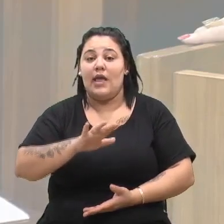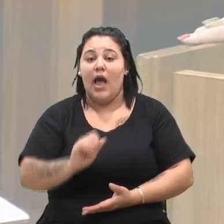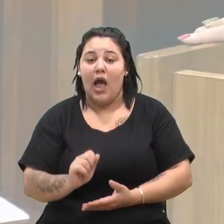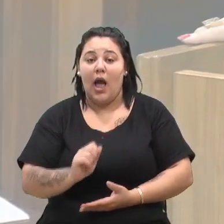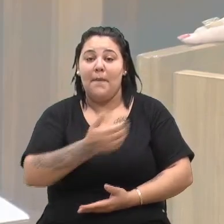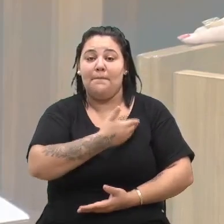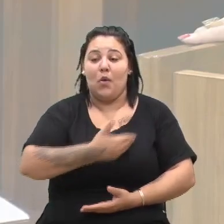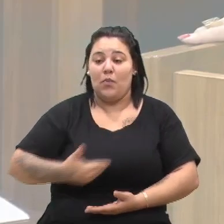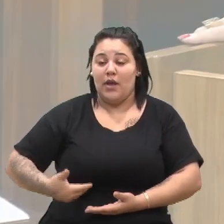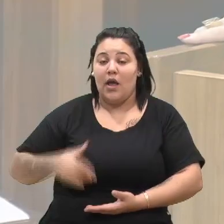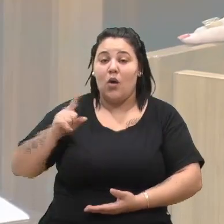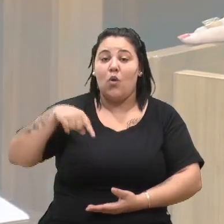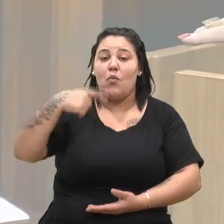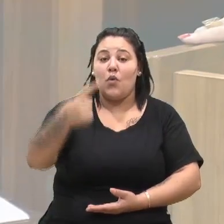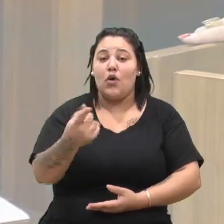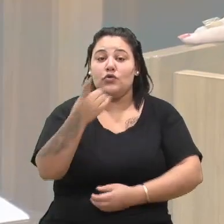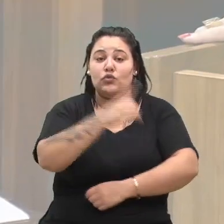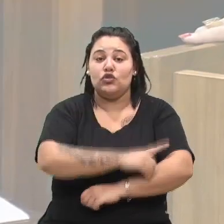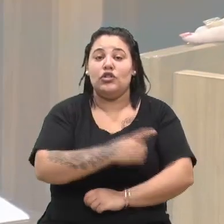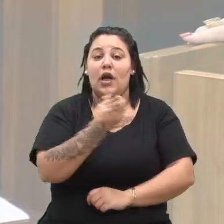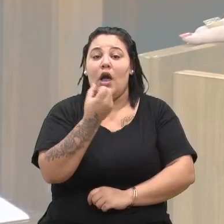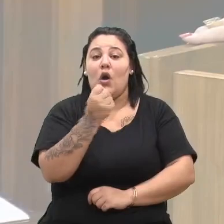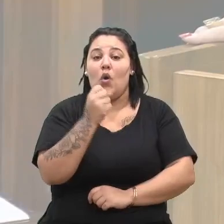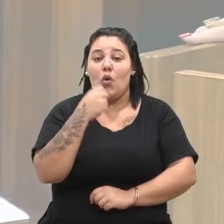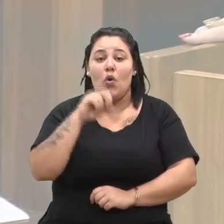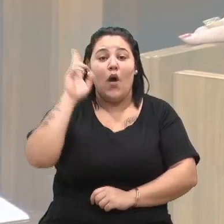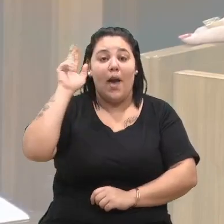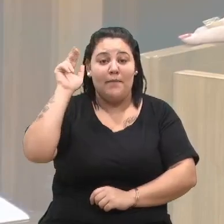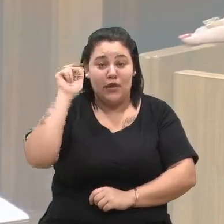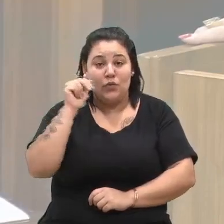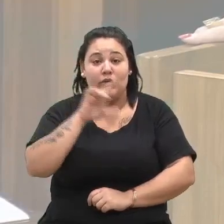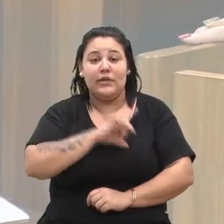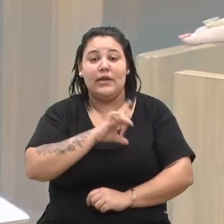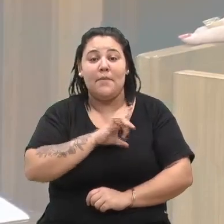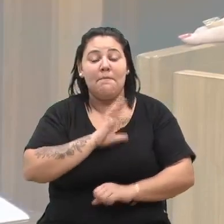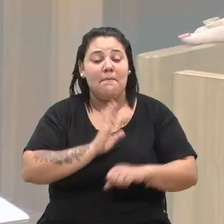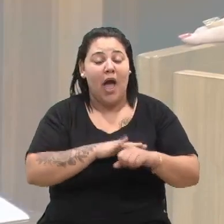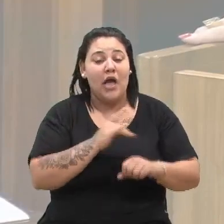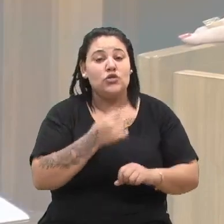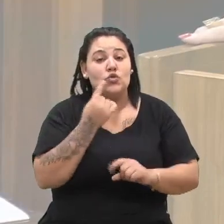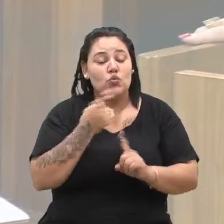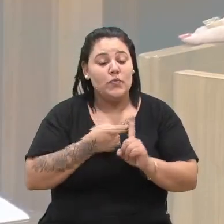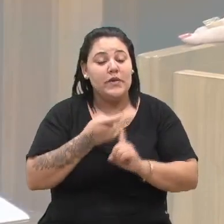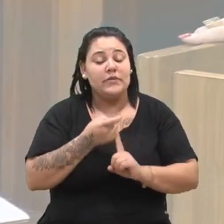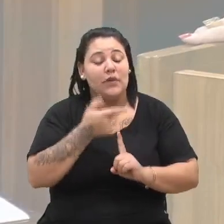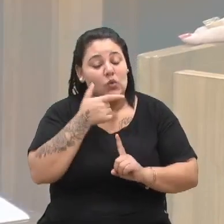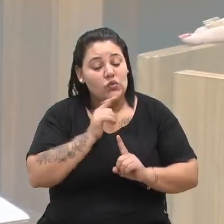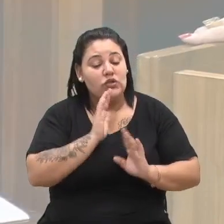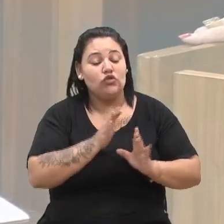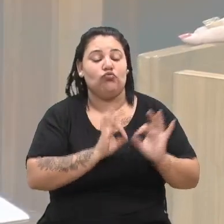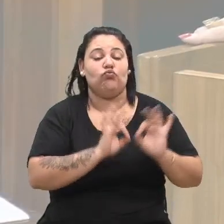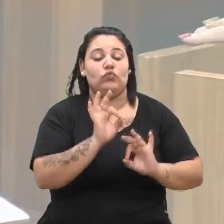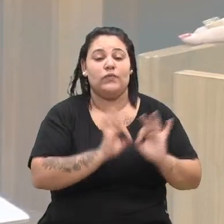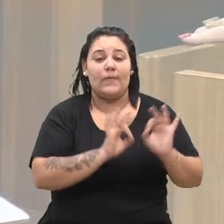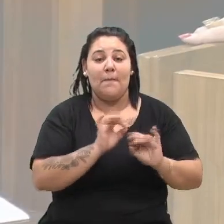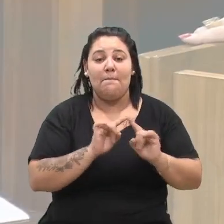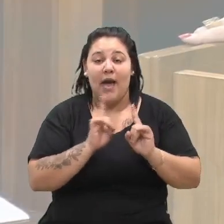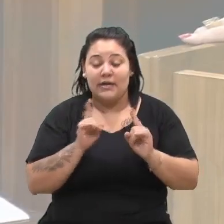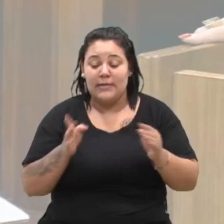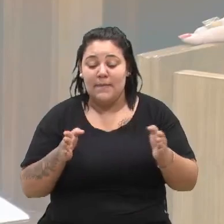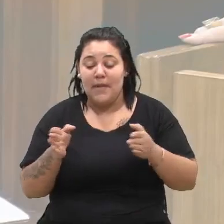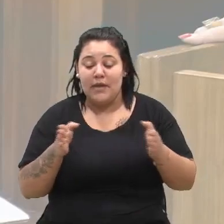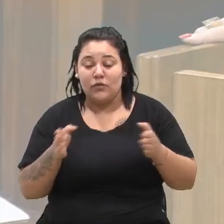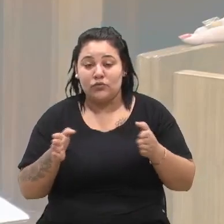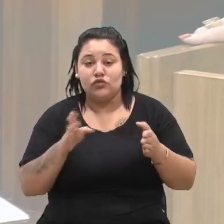de abril. Tem mais de um mês para organizar, mas durante este período nós usaremos estes